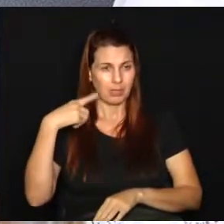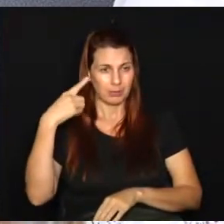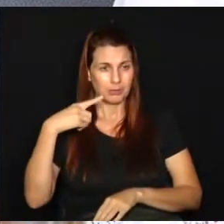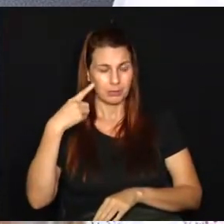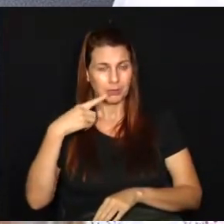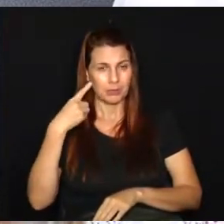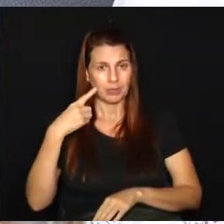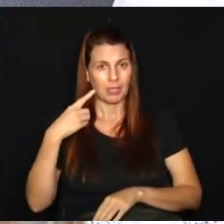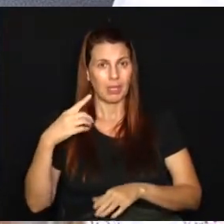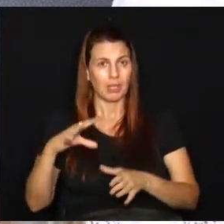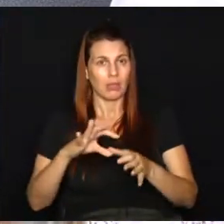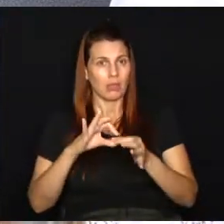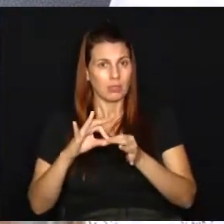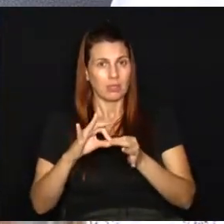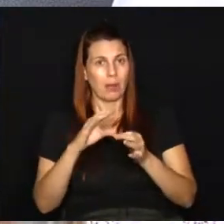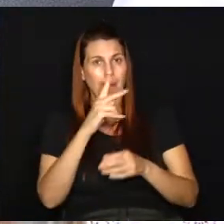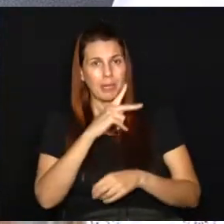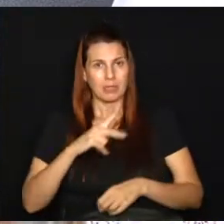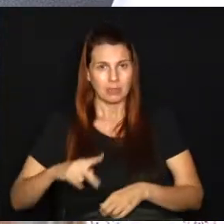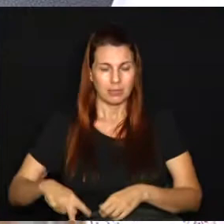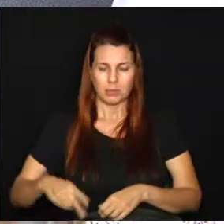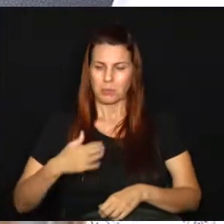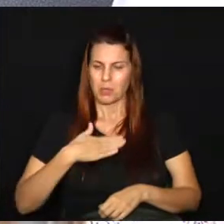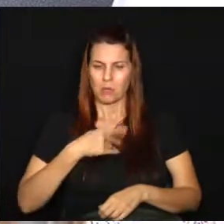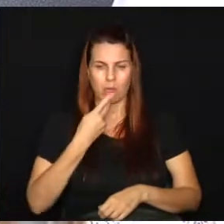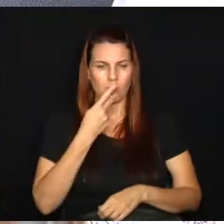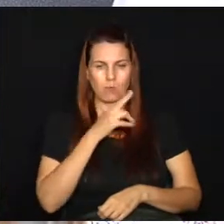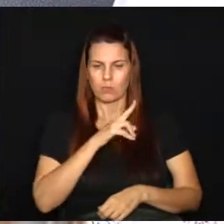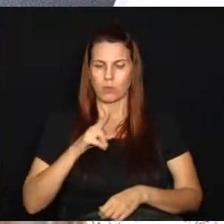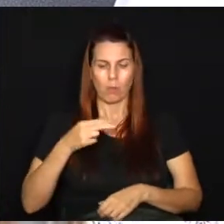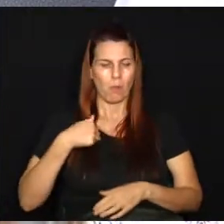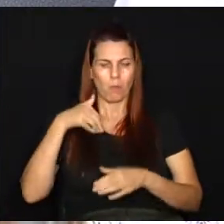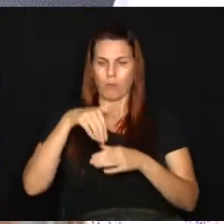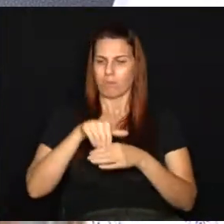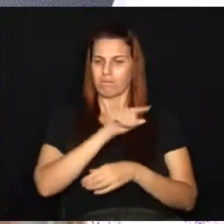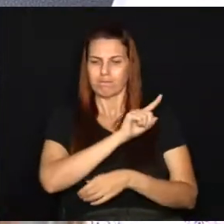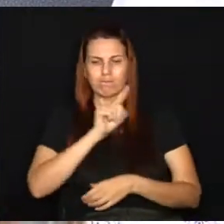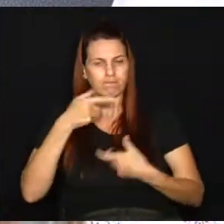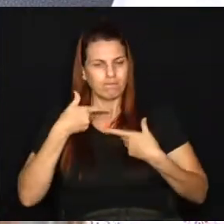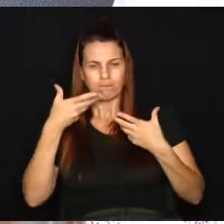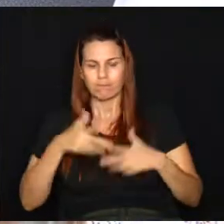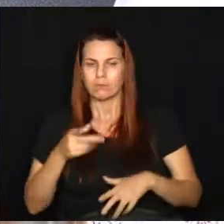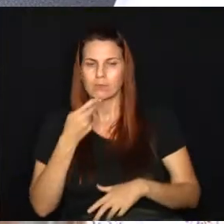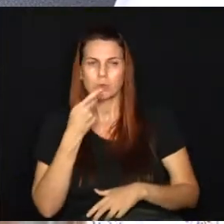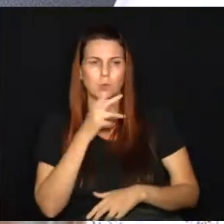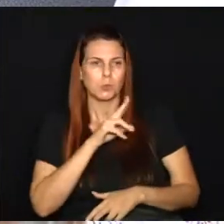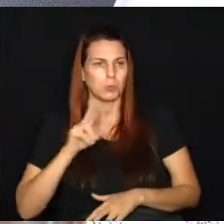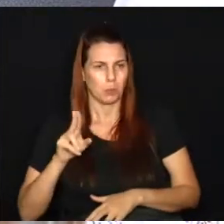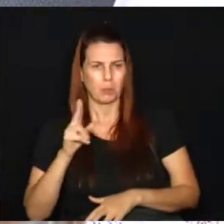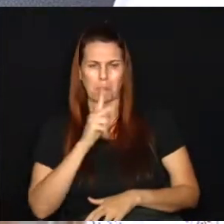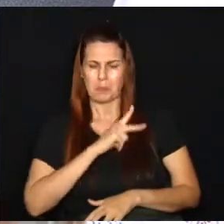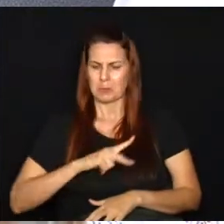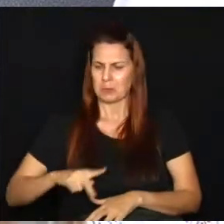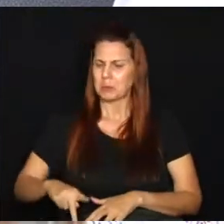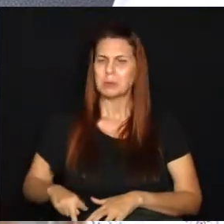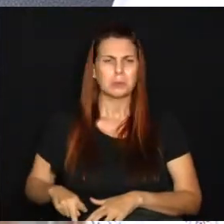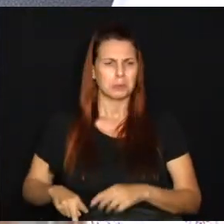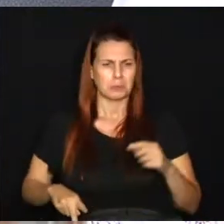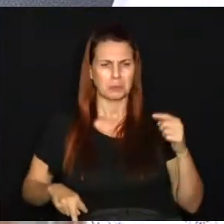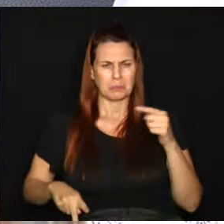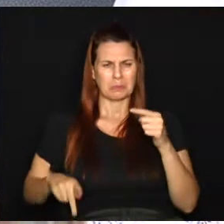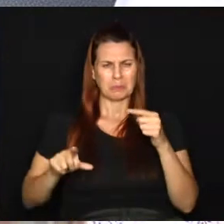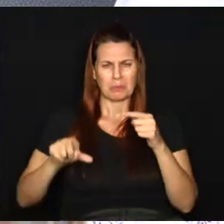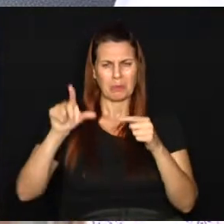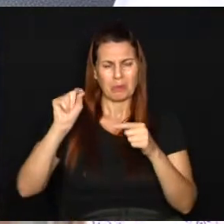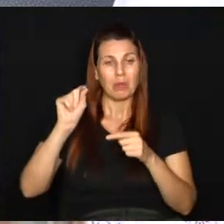do presidente, que eu não falo o nome porque não é meu presidente, eu não votei nele, então não vou dar ibope ao nome dele, né, esse presidente que as pessoas elegeram